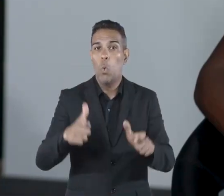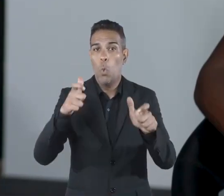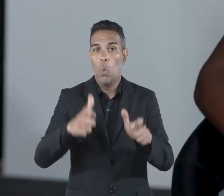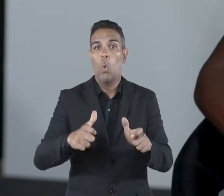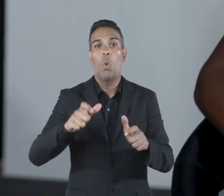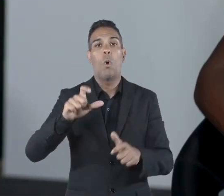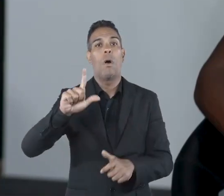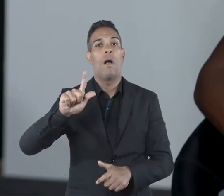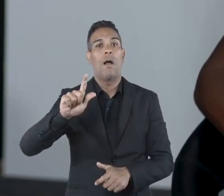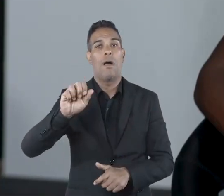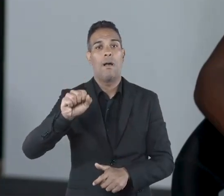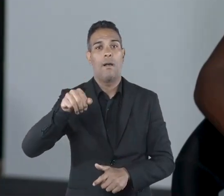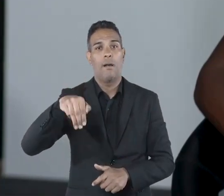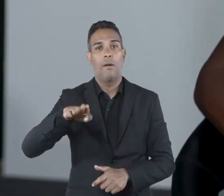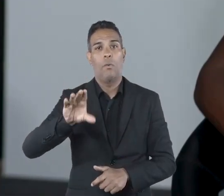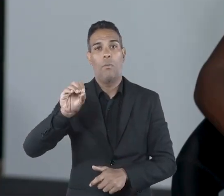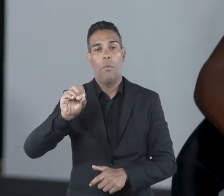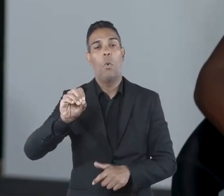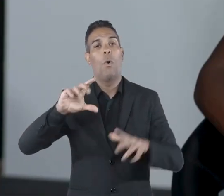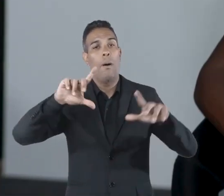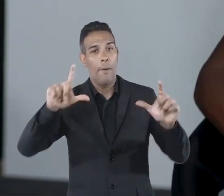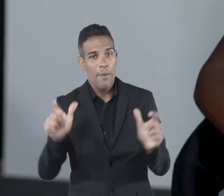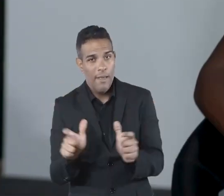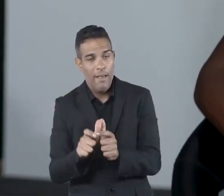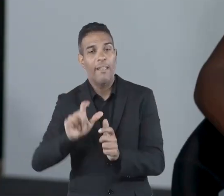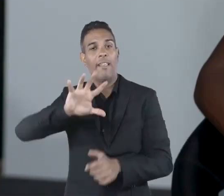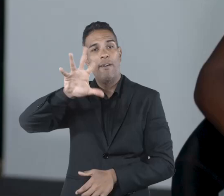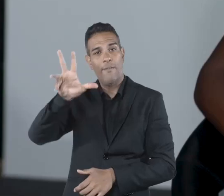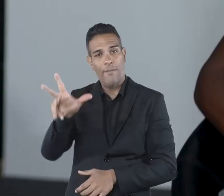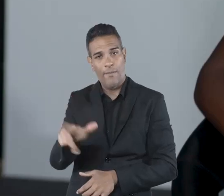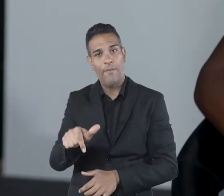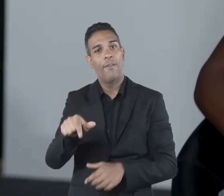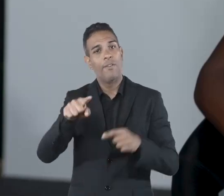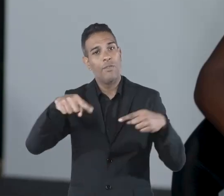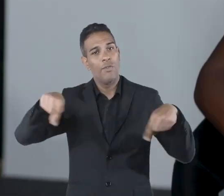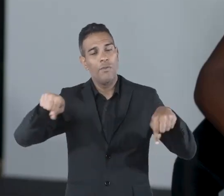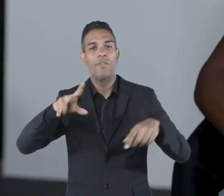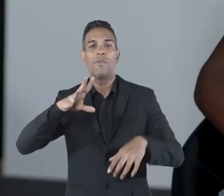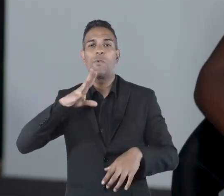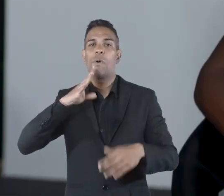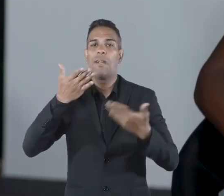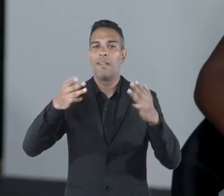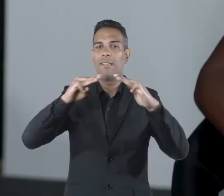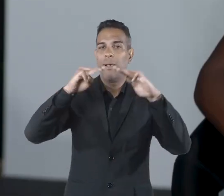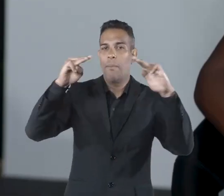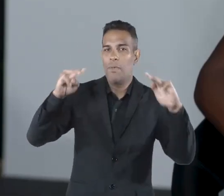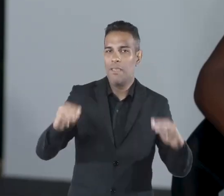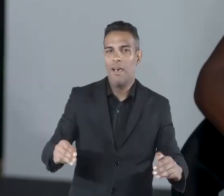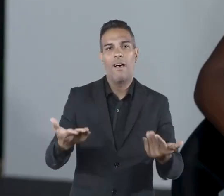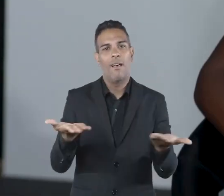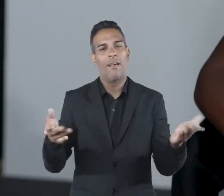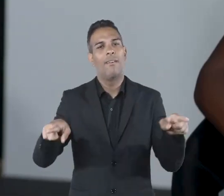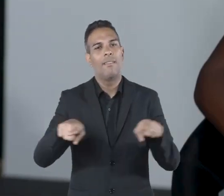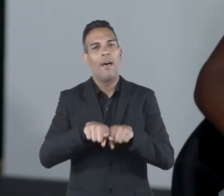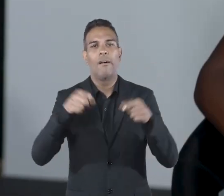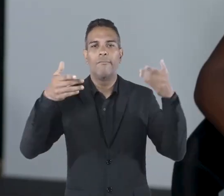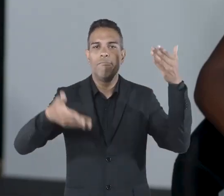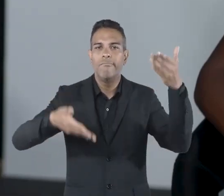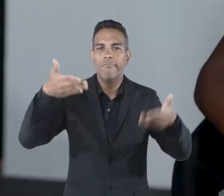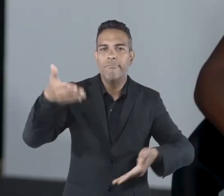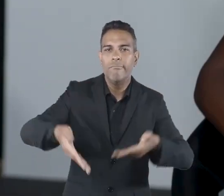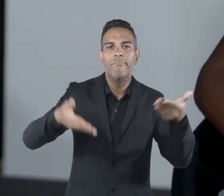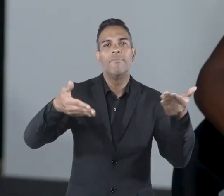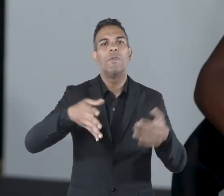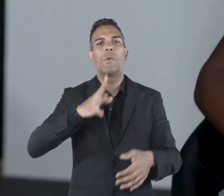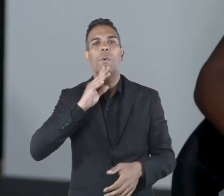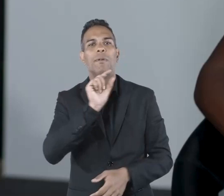aqui no Rio de Janeiro a gente tem um local que fica na Gamboa, que chama Pequena África. E segue esse convite